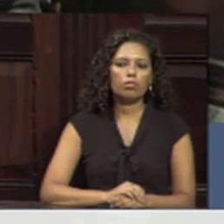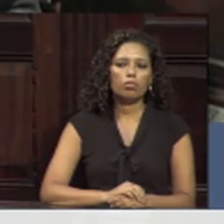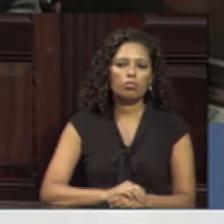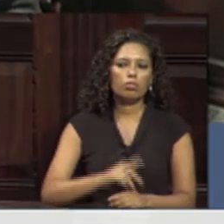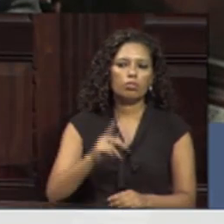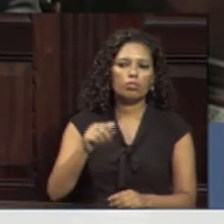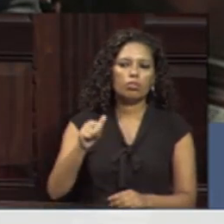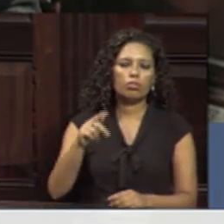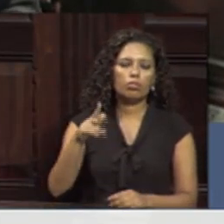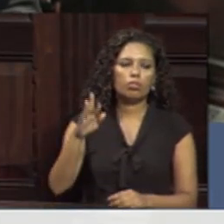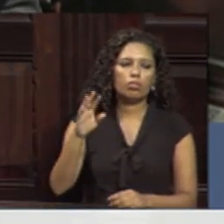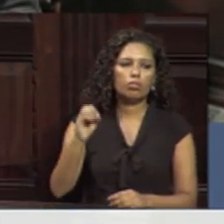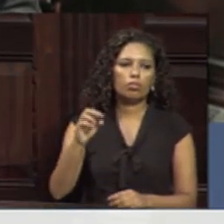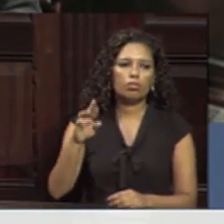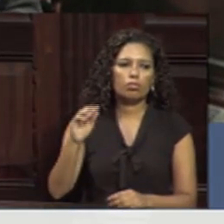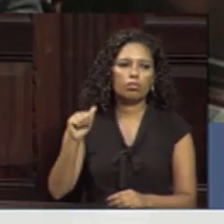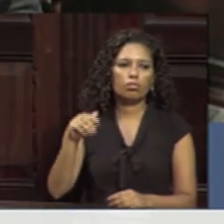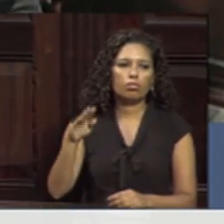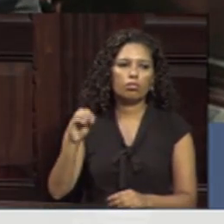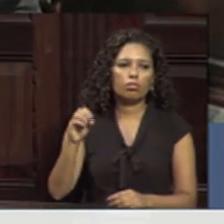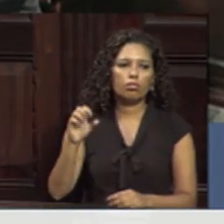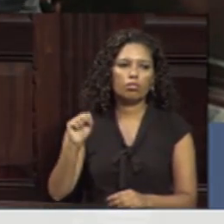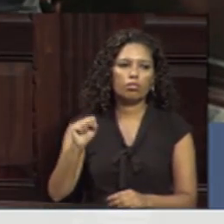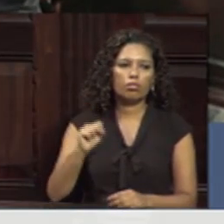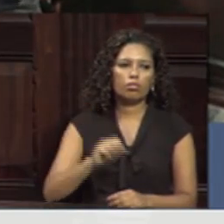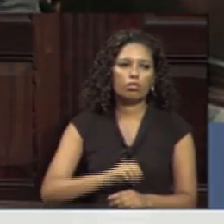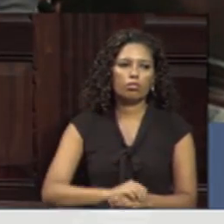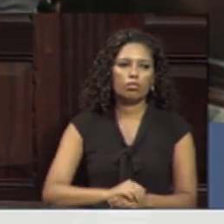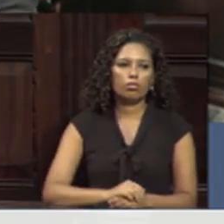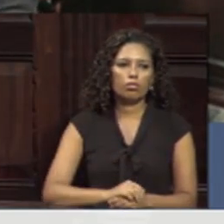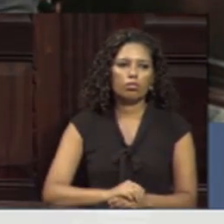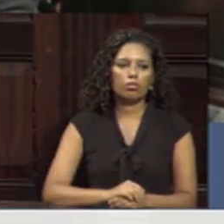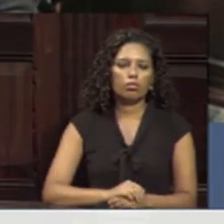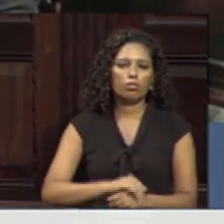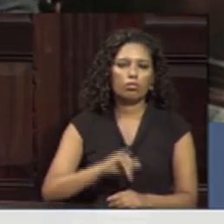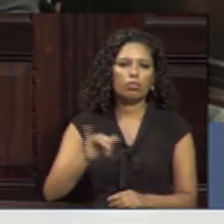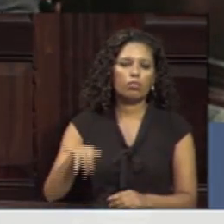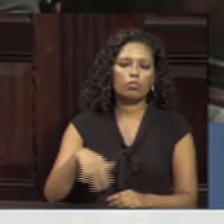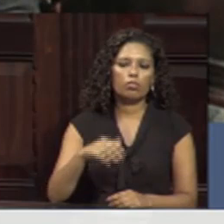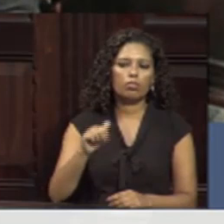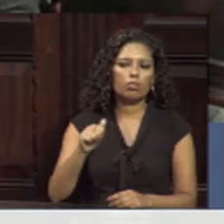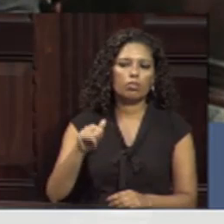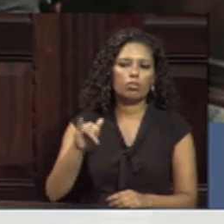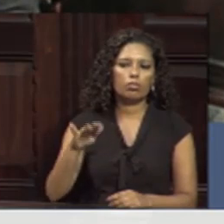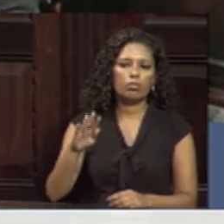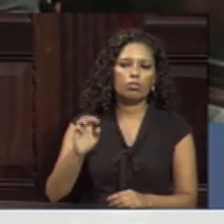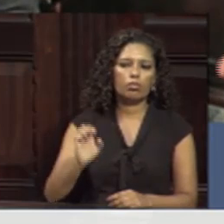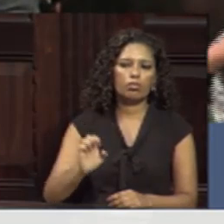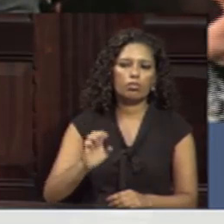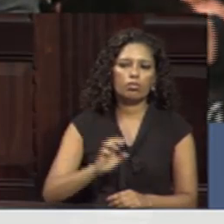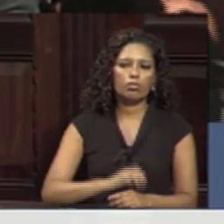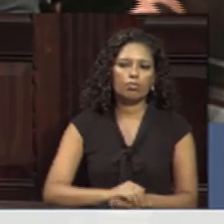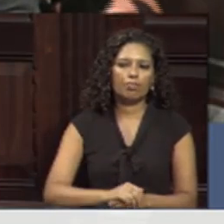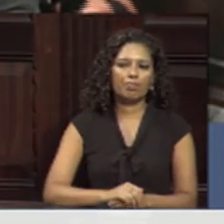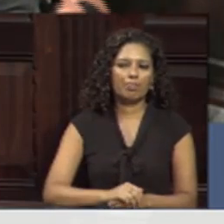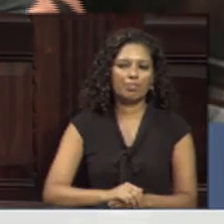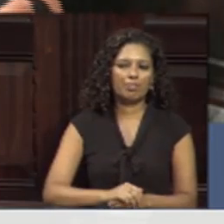Paulo Ramos, meu amigo Jânio Mendes.